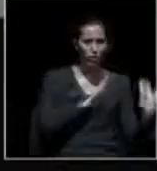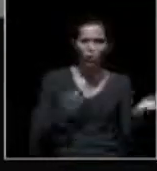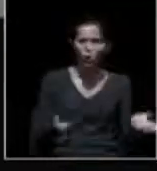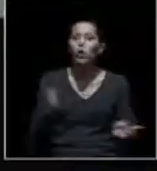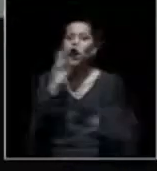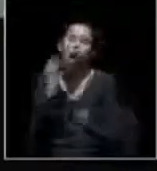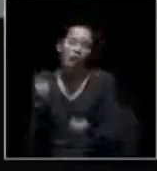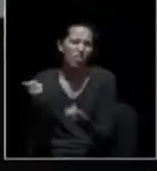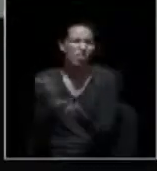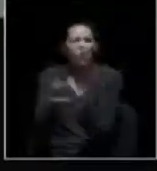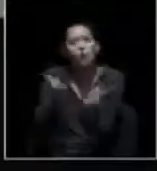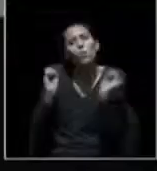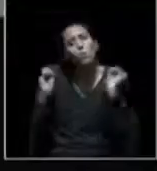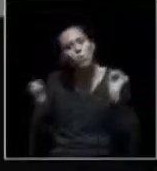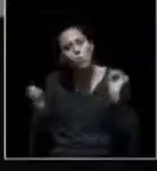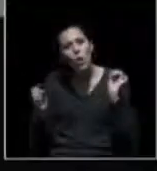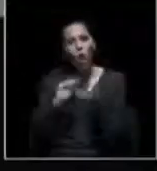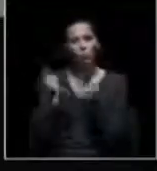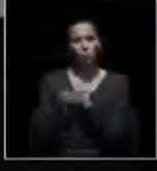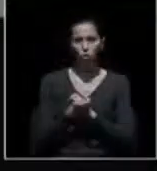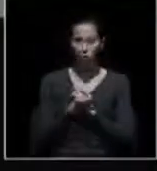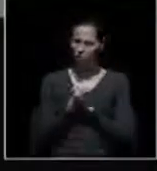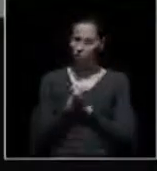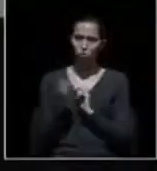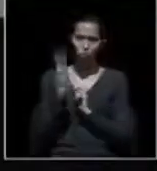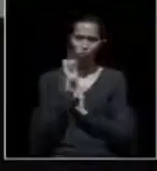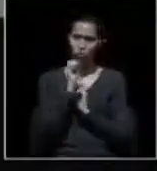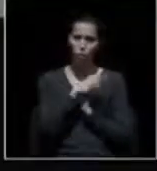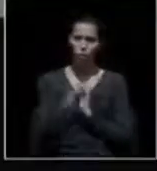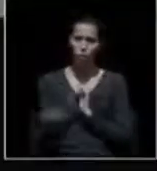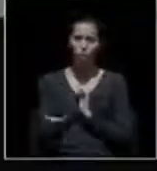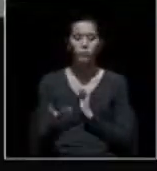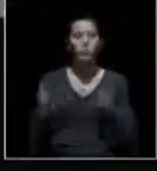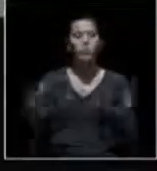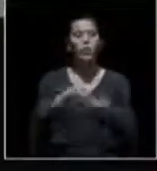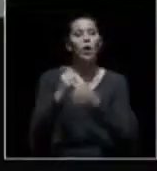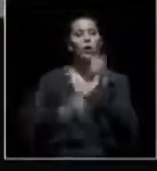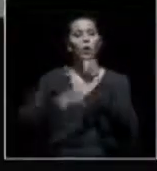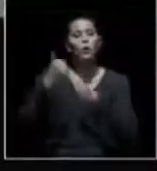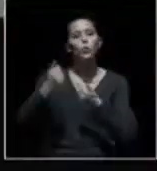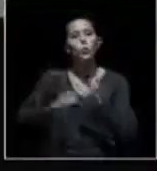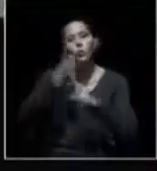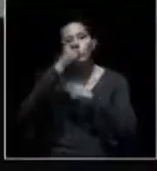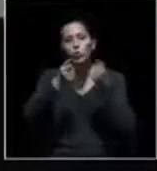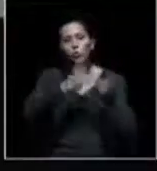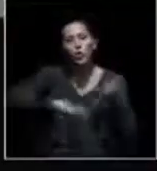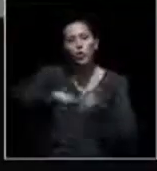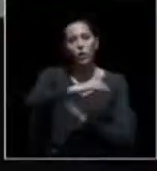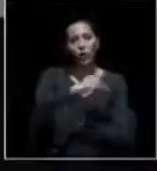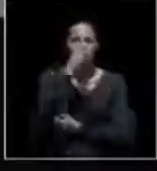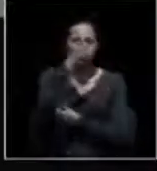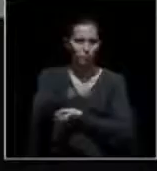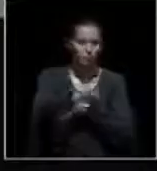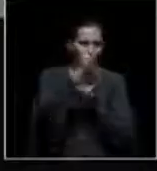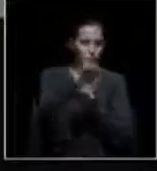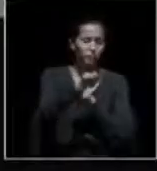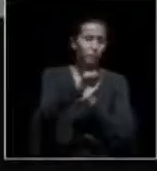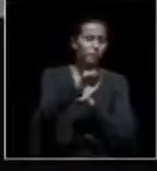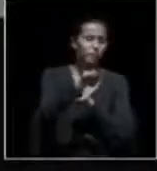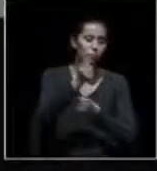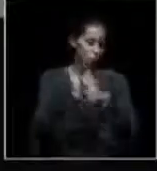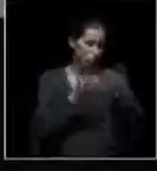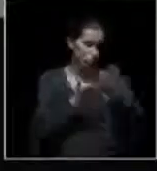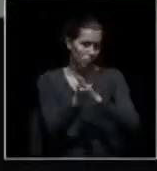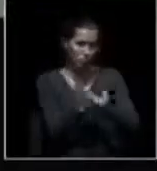não há dinheiro para inverter esta estratégia. Ainda em relação ao concurso para a admissão de jardineiros, apesar de serem